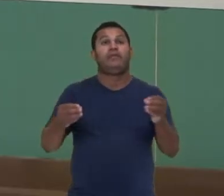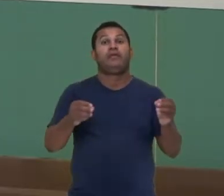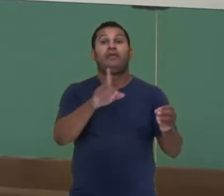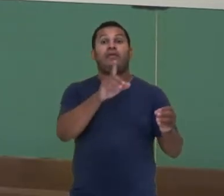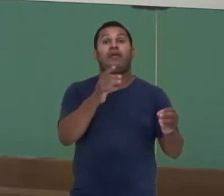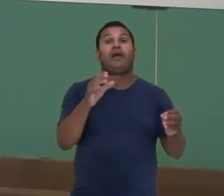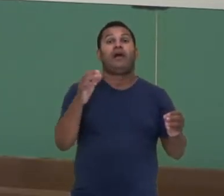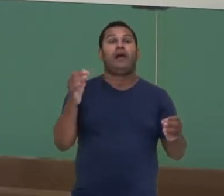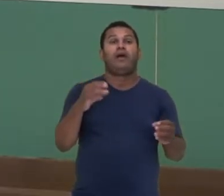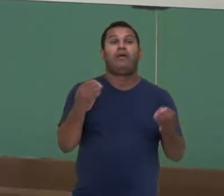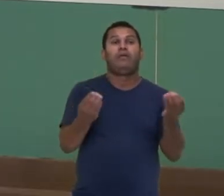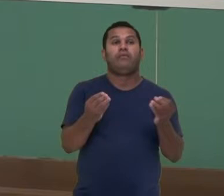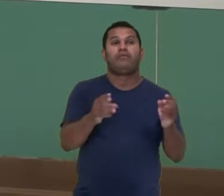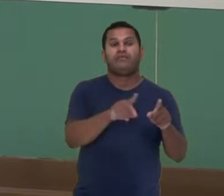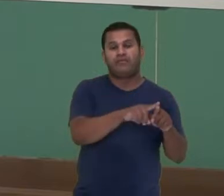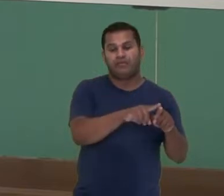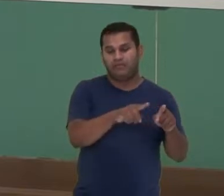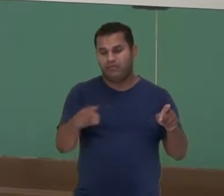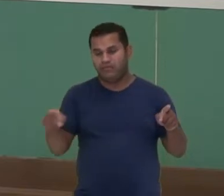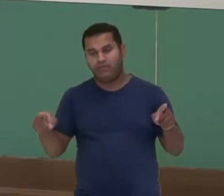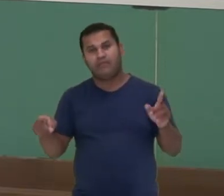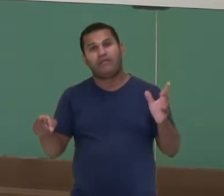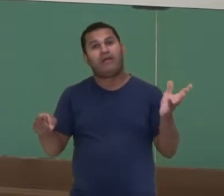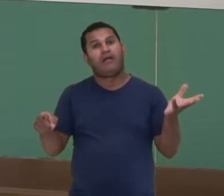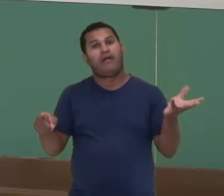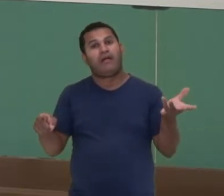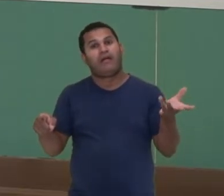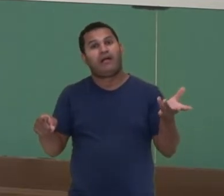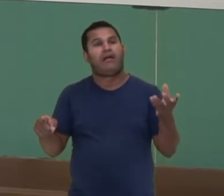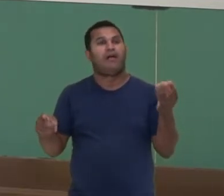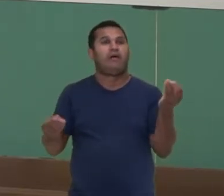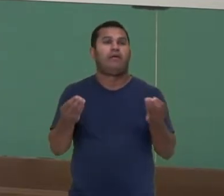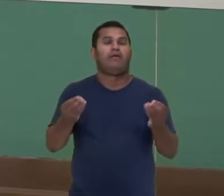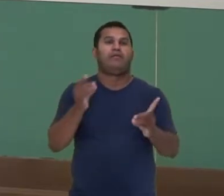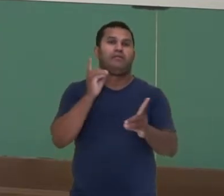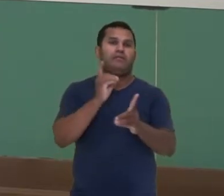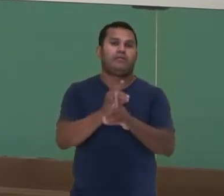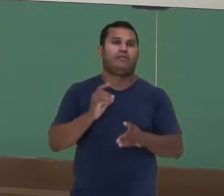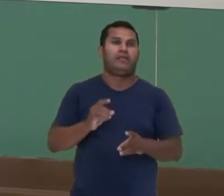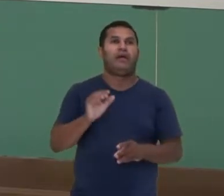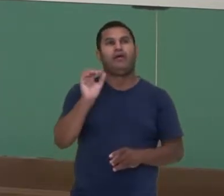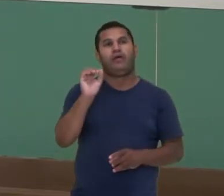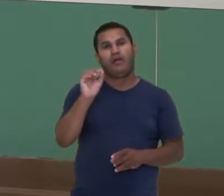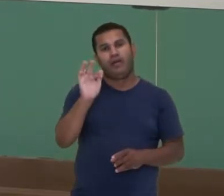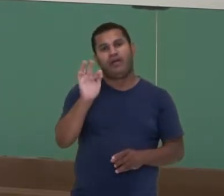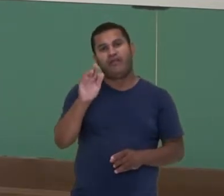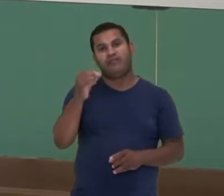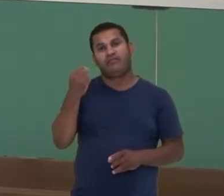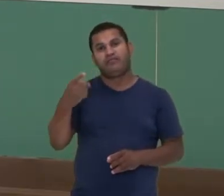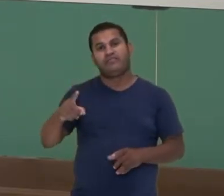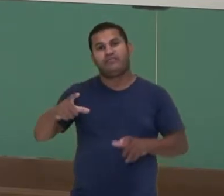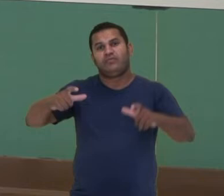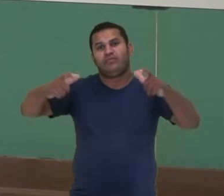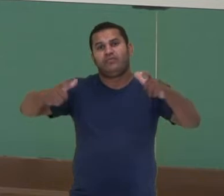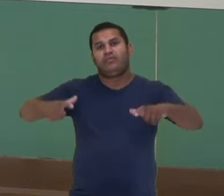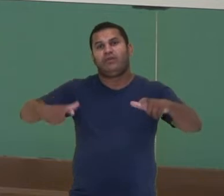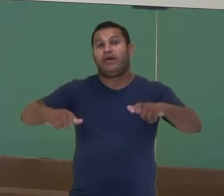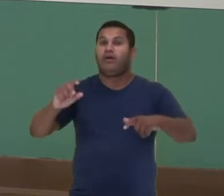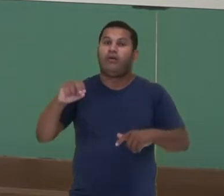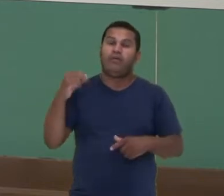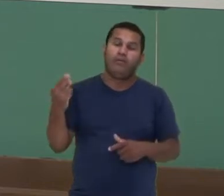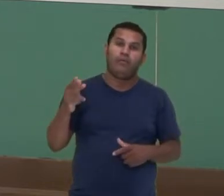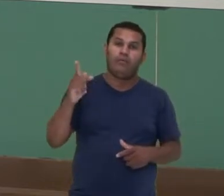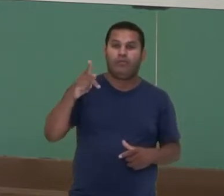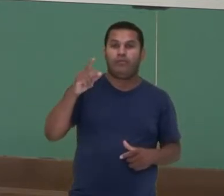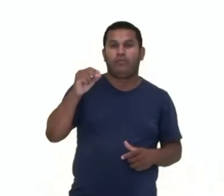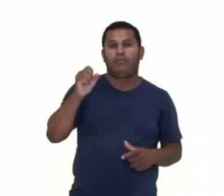chamada função horária da posição. Bem, agora eu quero que vocês analisem esse caso aqui,